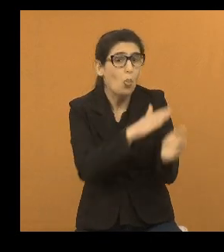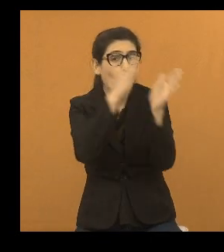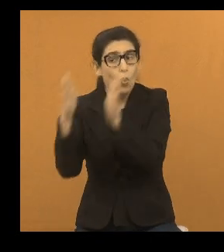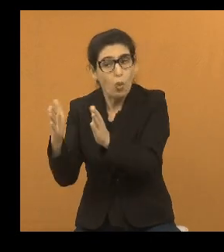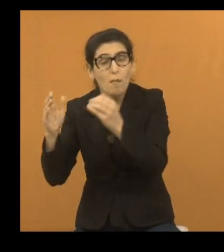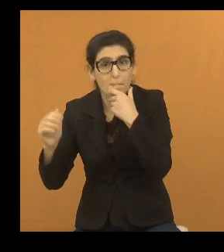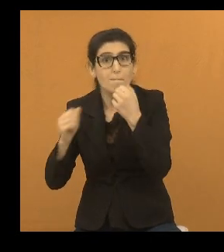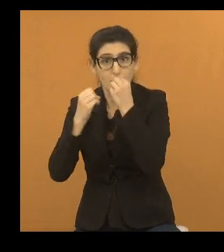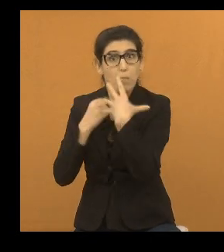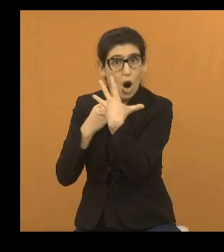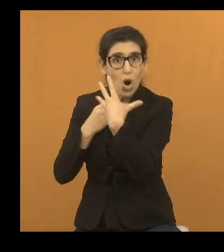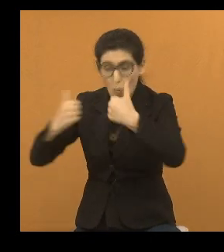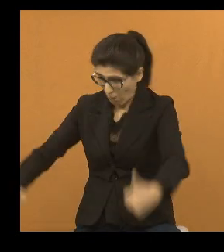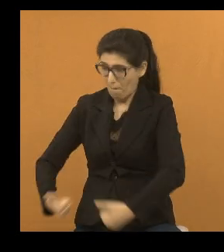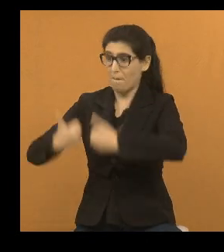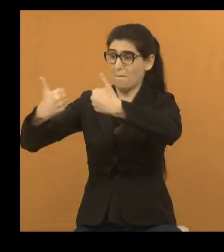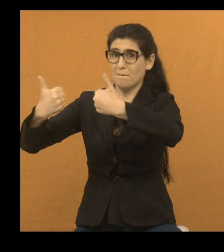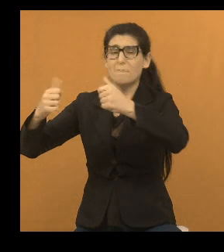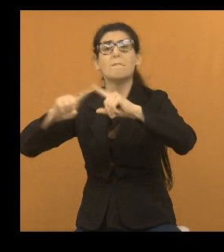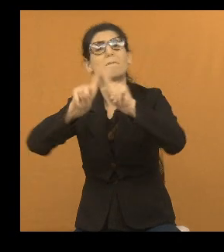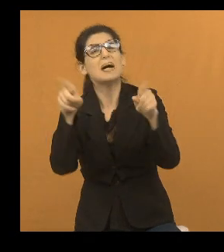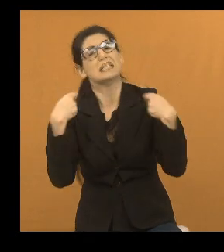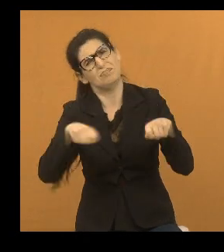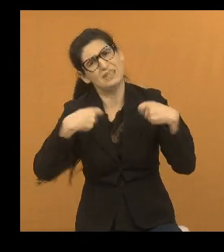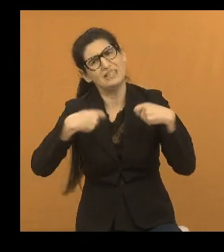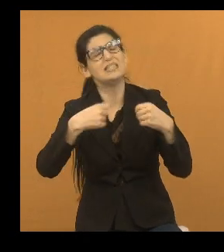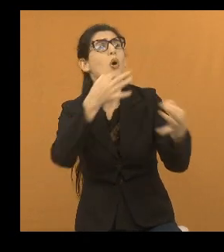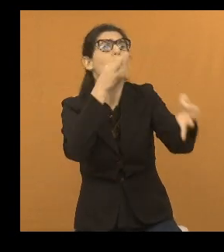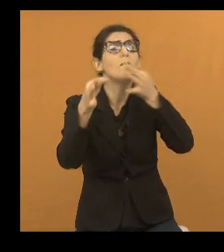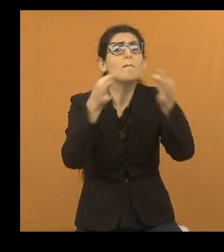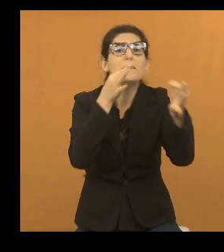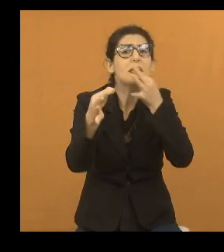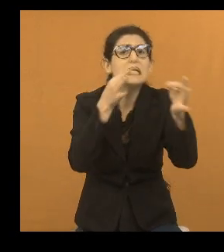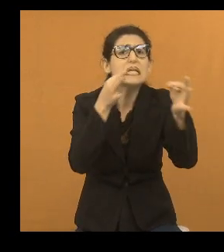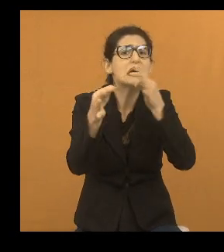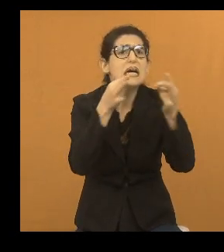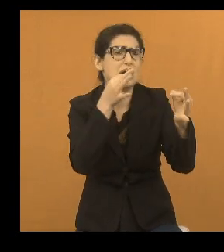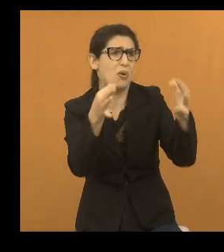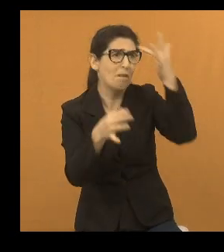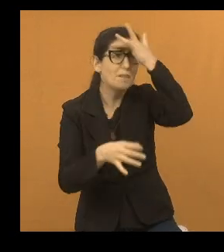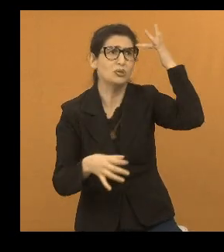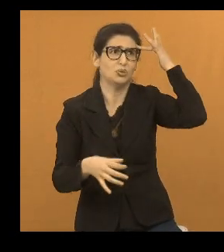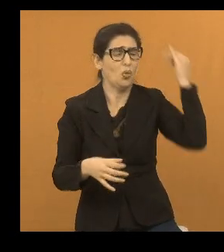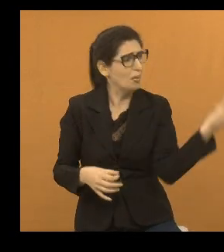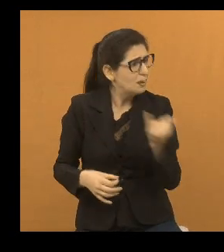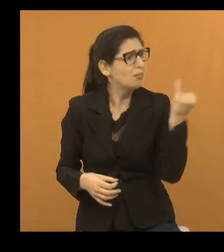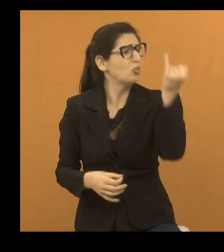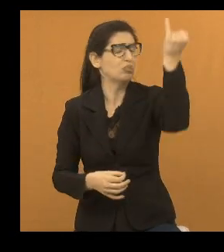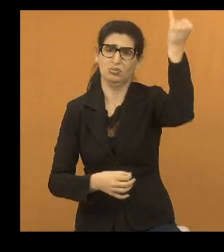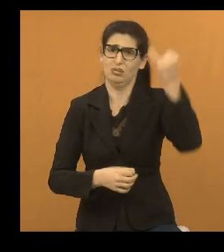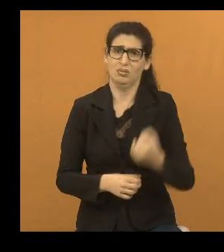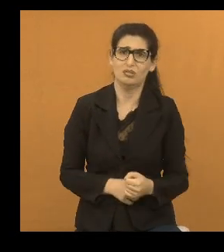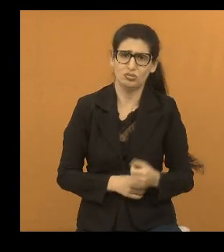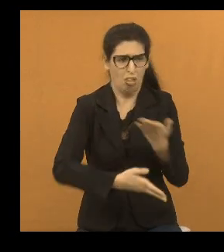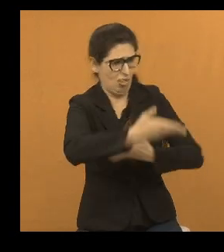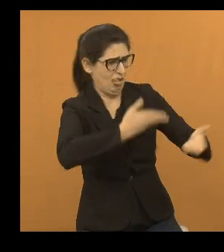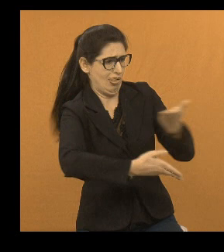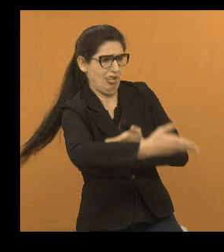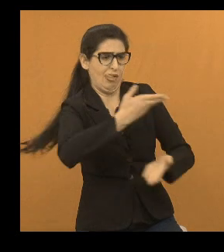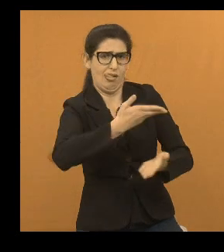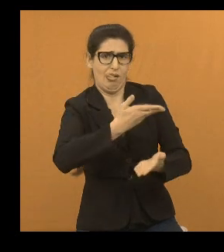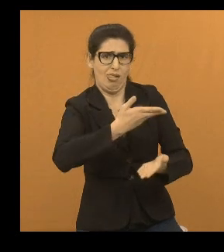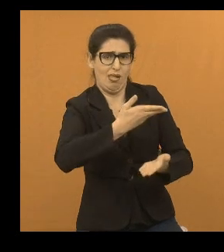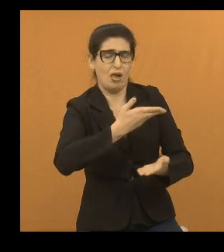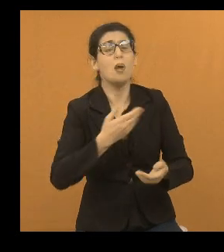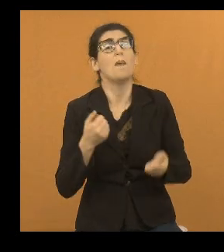ser discutidas, essas propostas têm que estar expostas, abertas para a discussão. Como o Alexandre falou, ainda temos a possibilidade